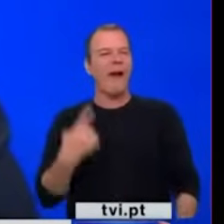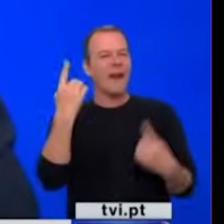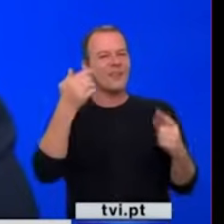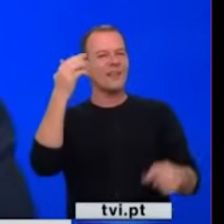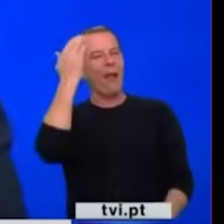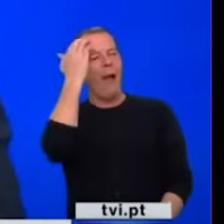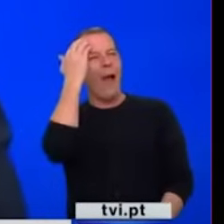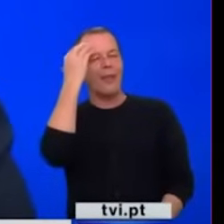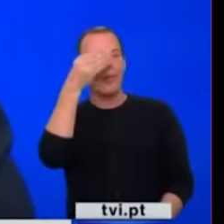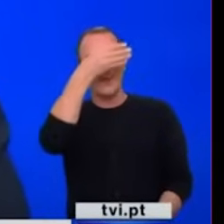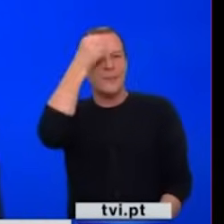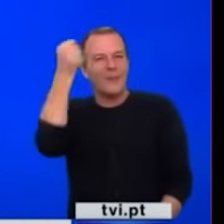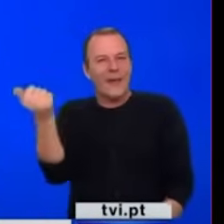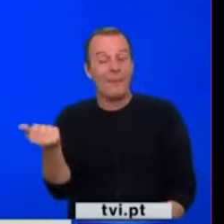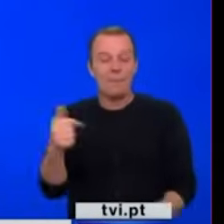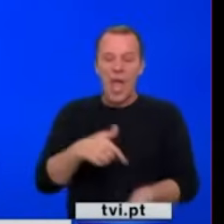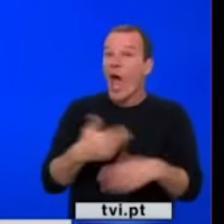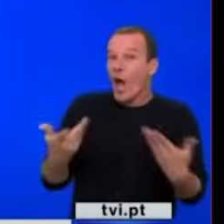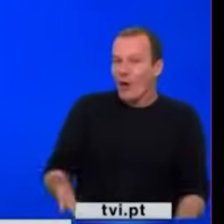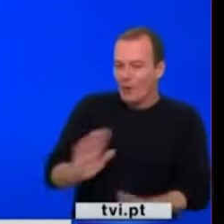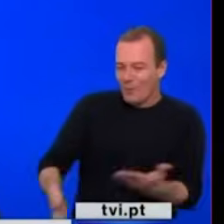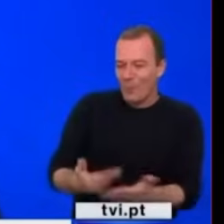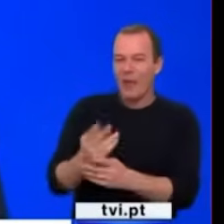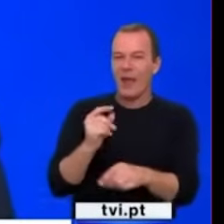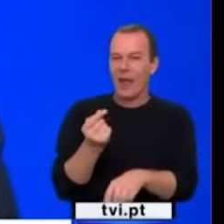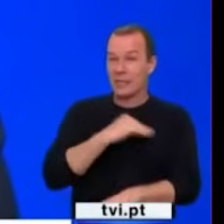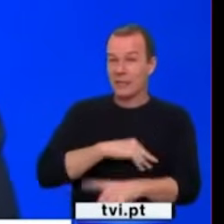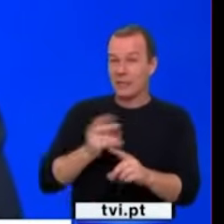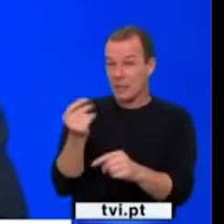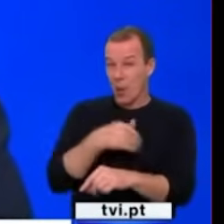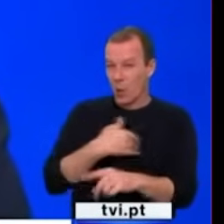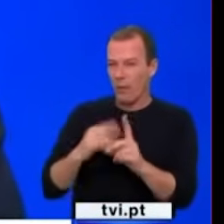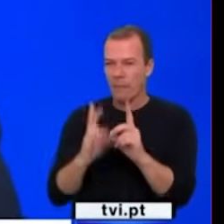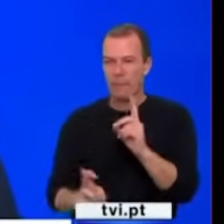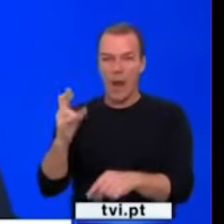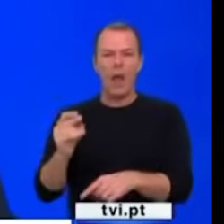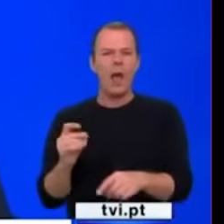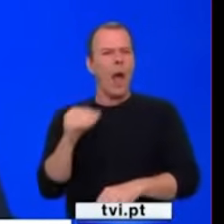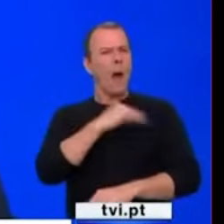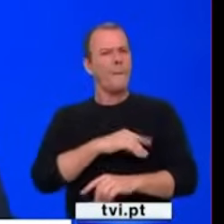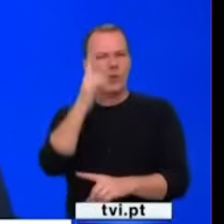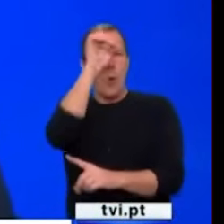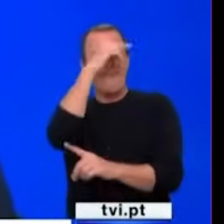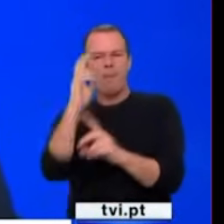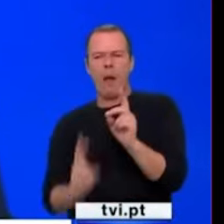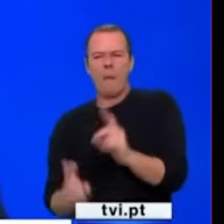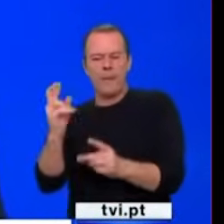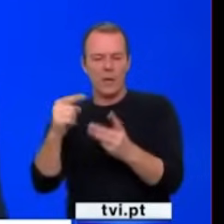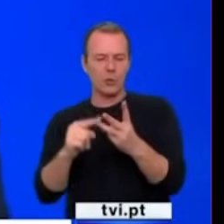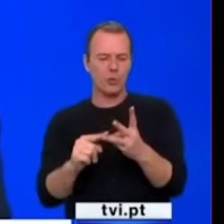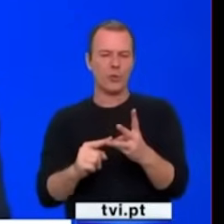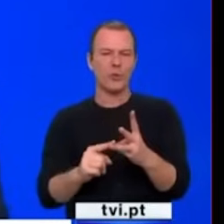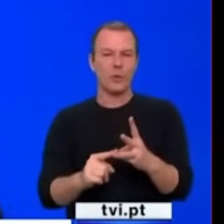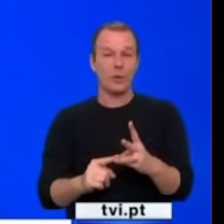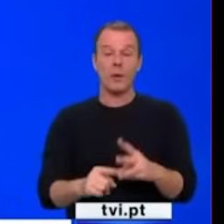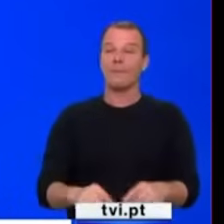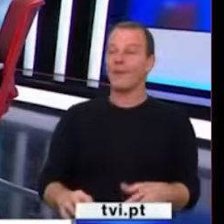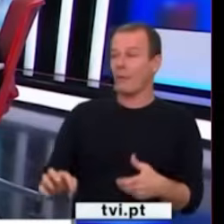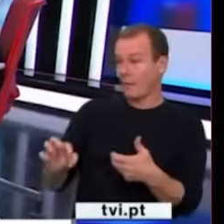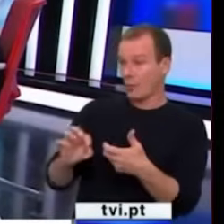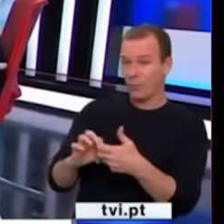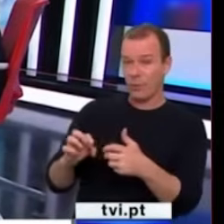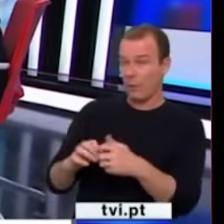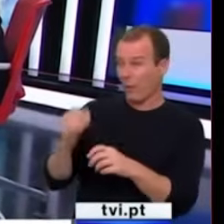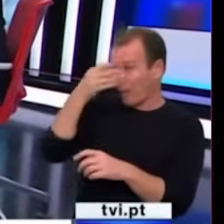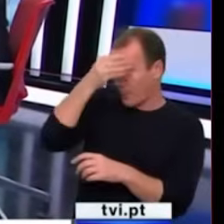de dar o candid aumentos aos enfermeiros ouvia agora que ter aumentos nos enfermeiros mas esteve é André